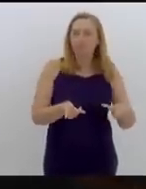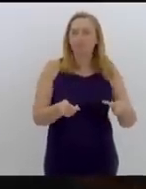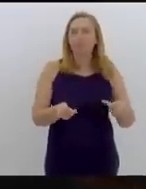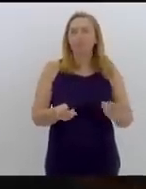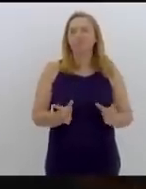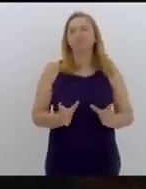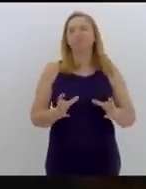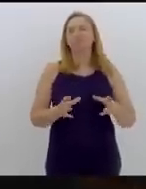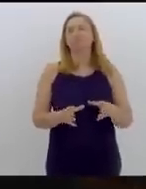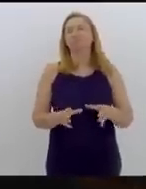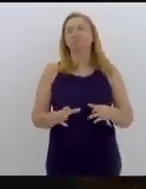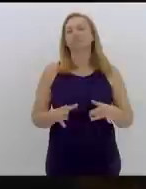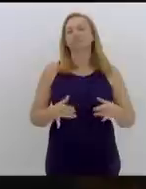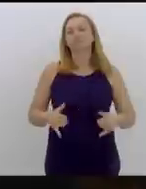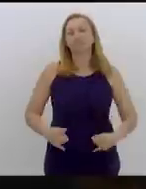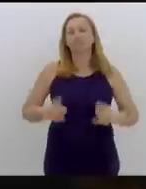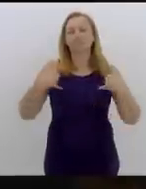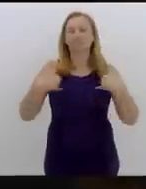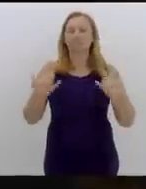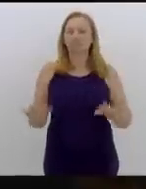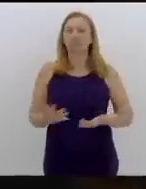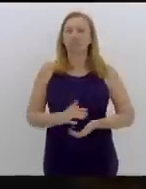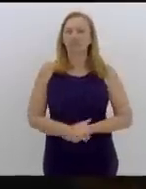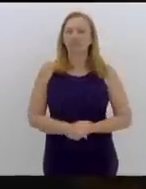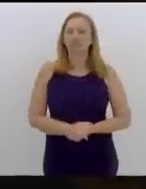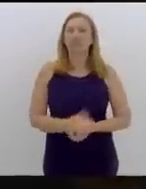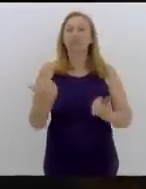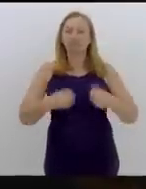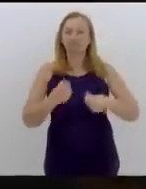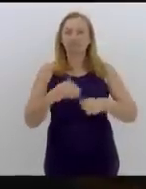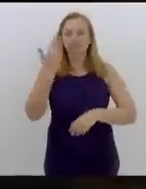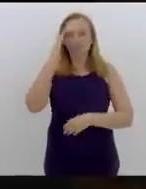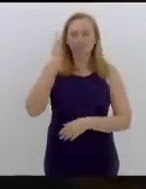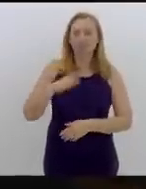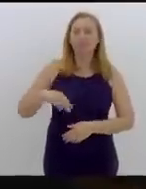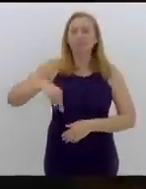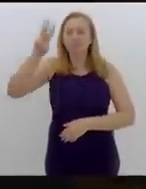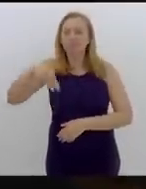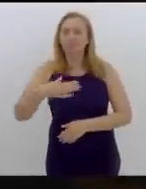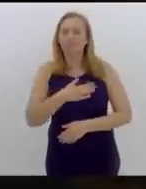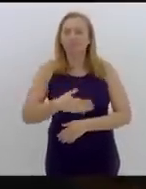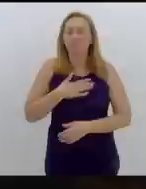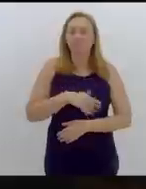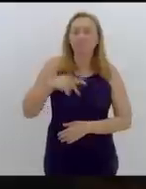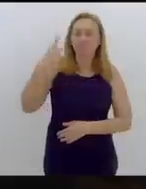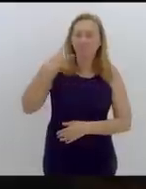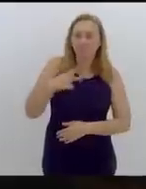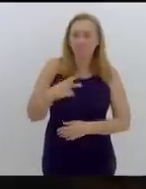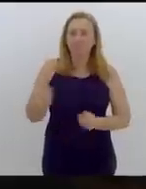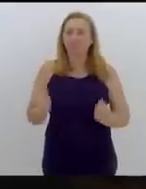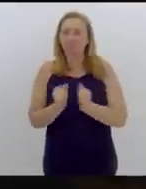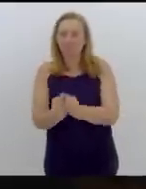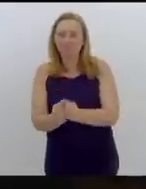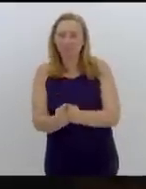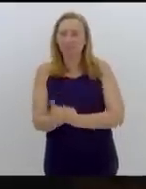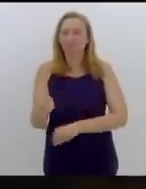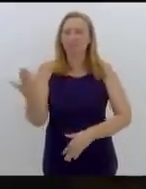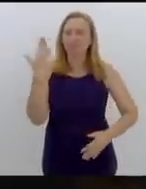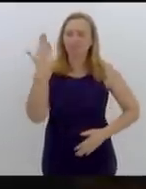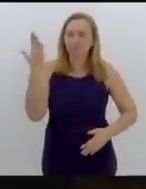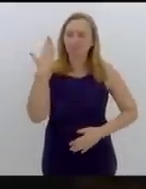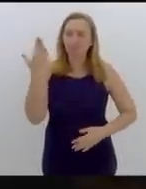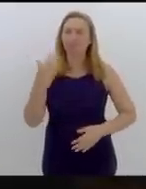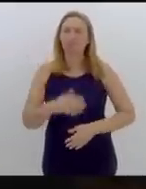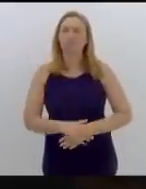tinha orgulho de estar ali então a gente precisa entender quem gosta inclusive na política no Parlamento de estar do lado do bandido do